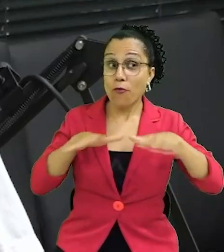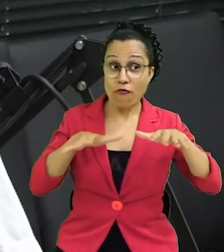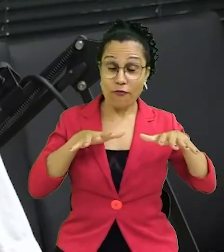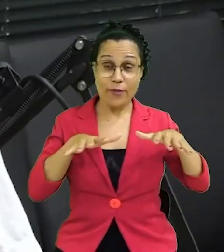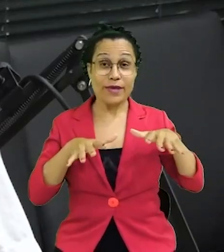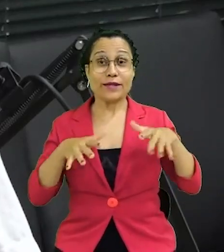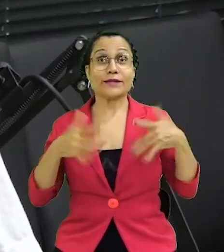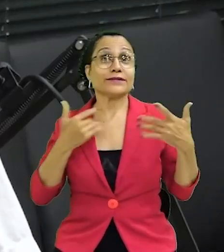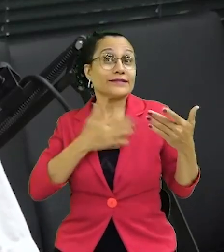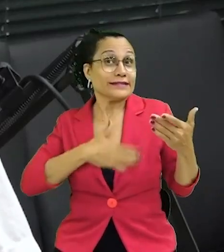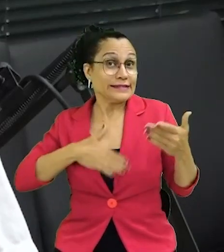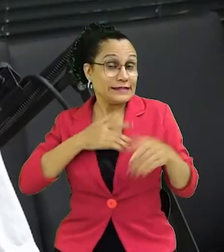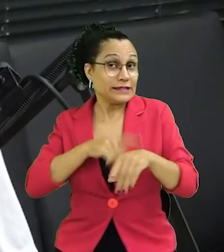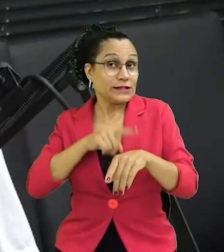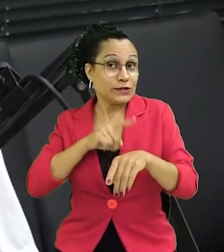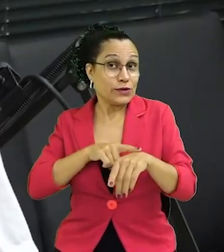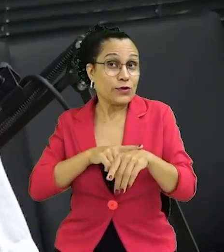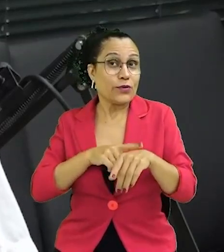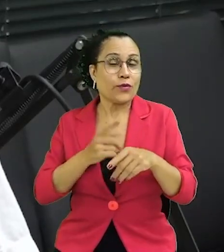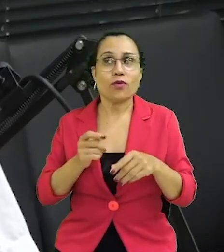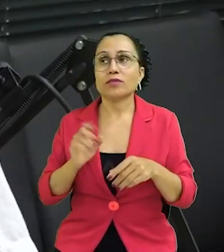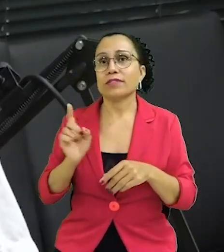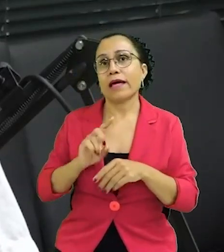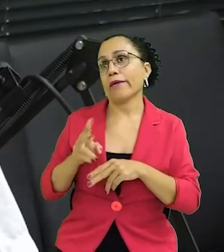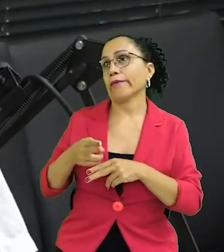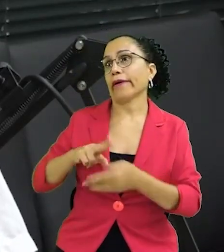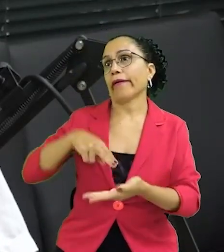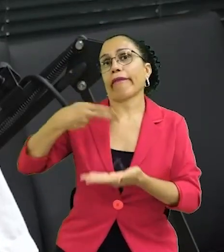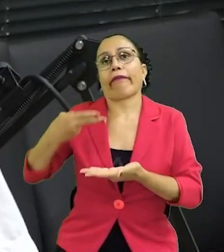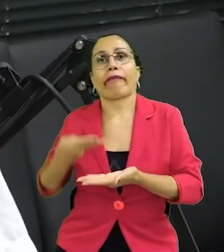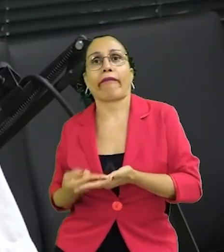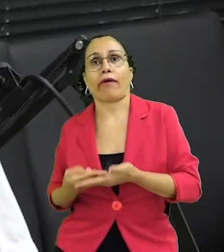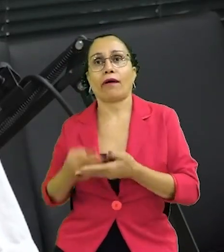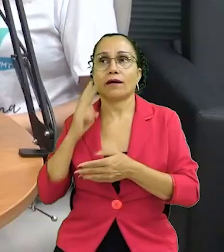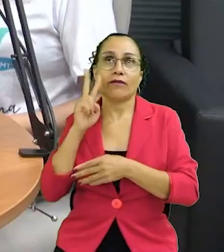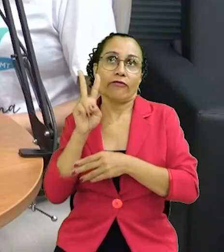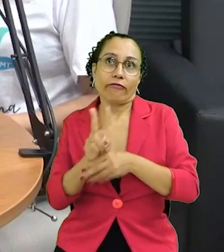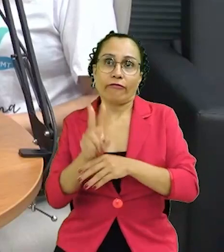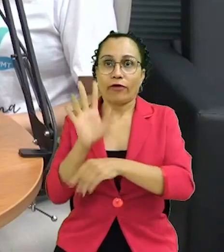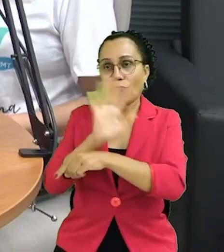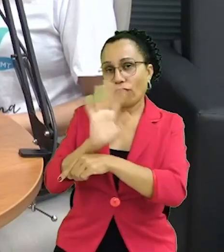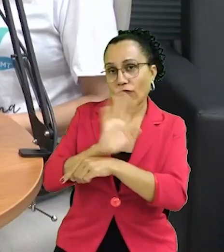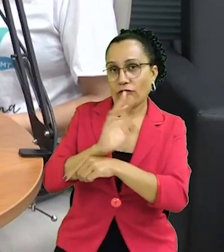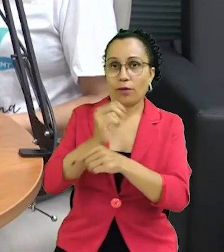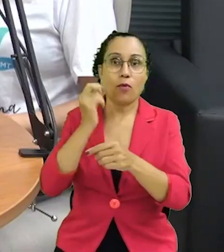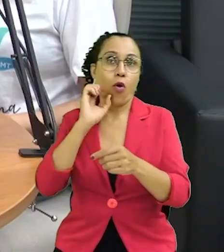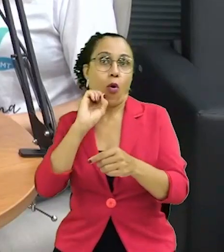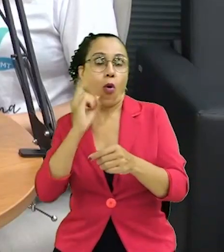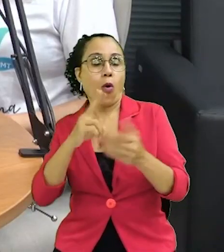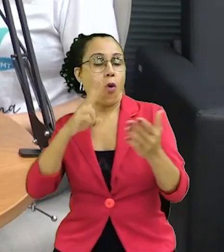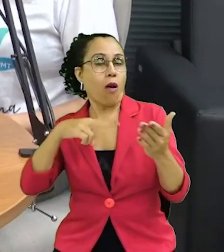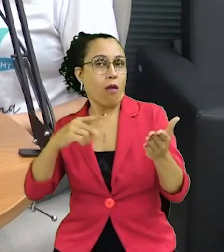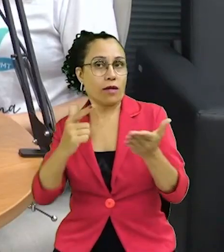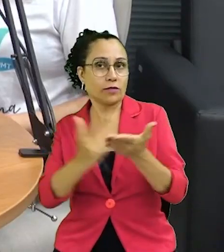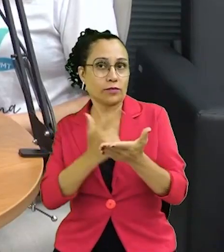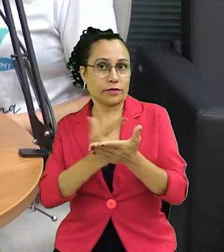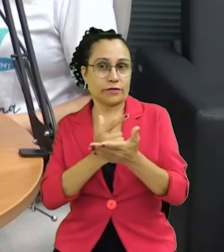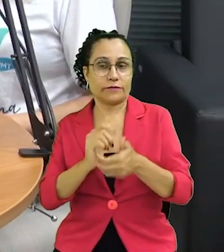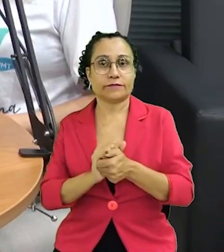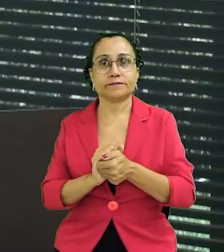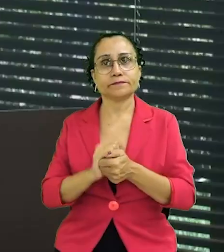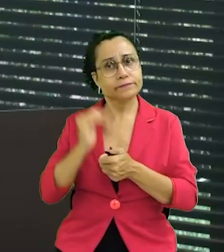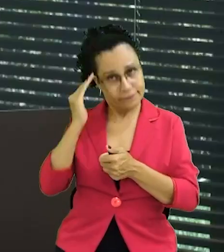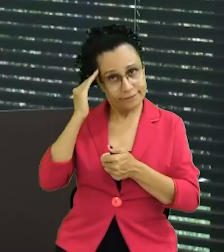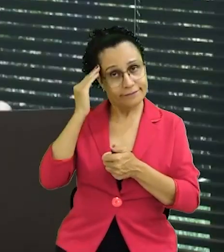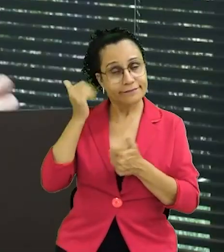de lazer e não deitado assistindo filme, uma série, lendo um livro. Entendi. E bacana porque já vou